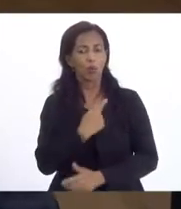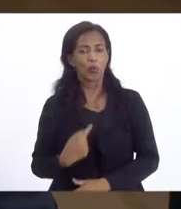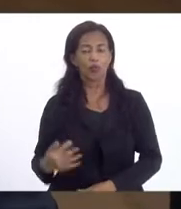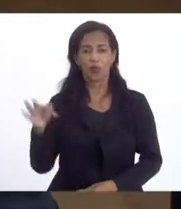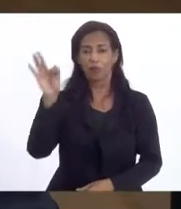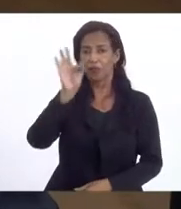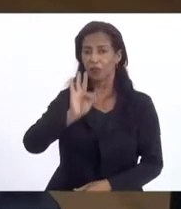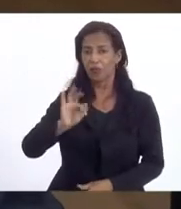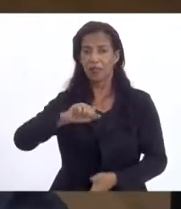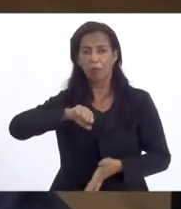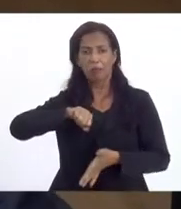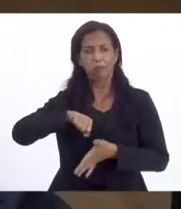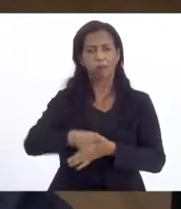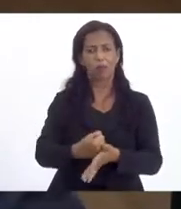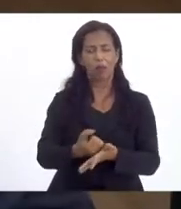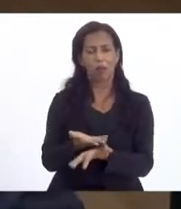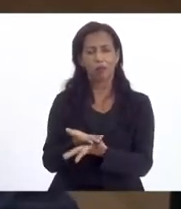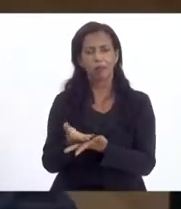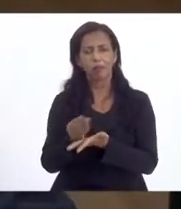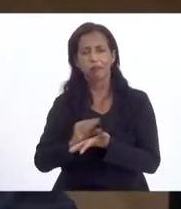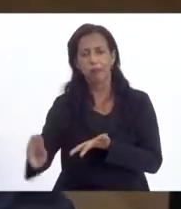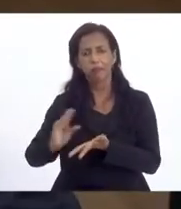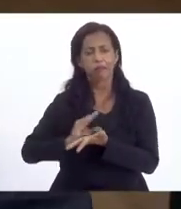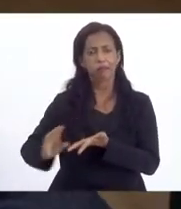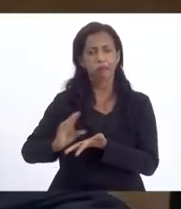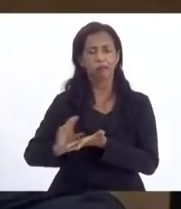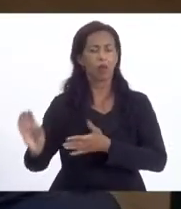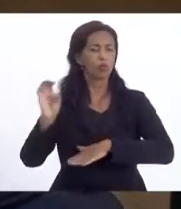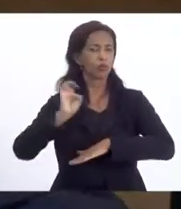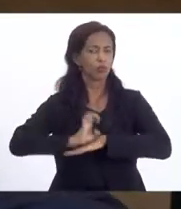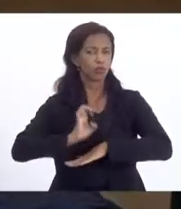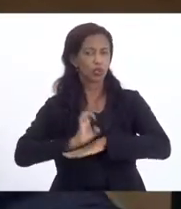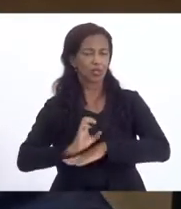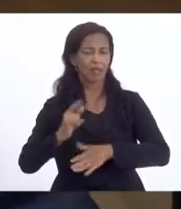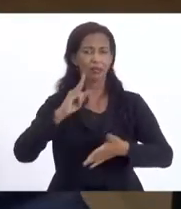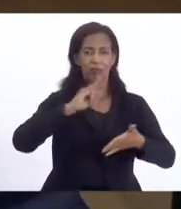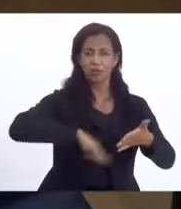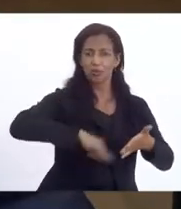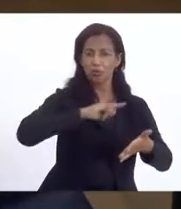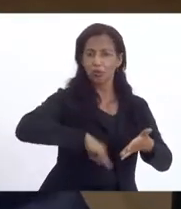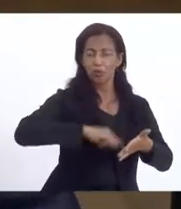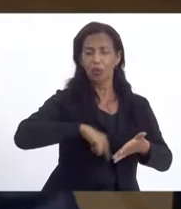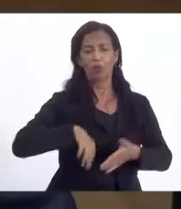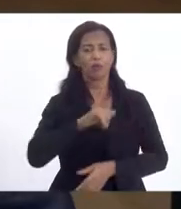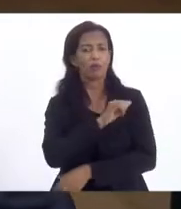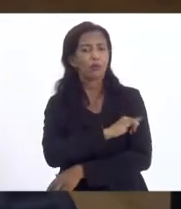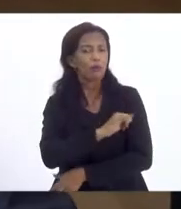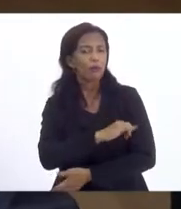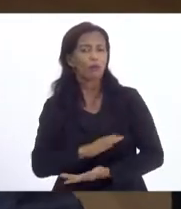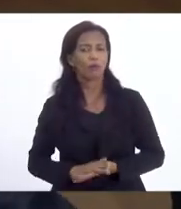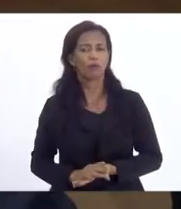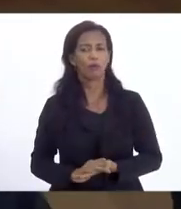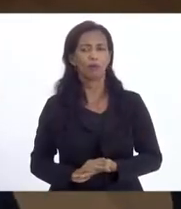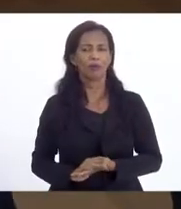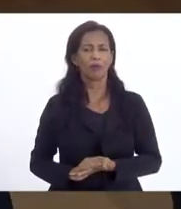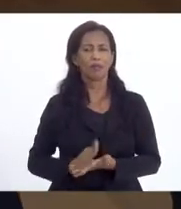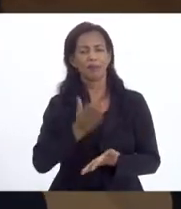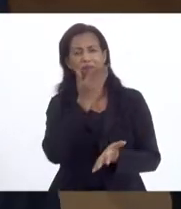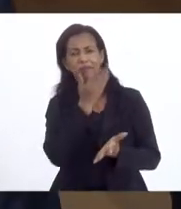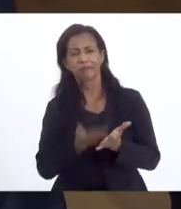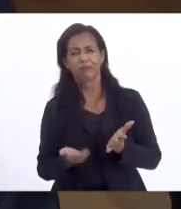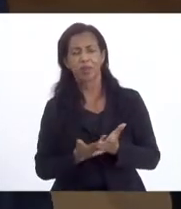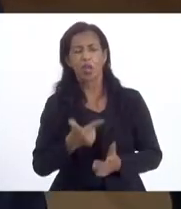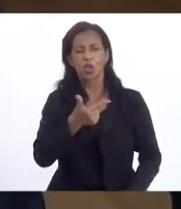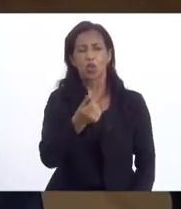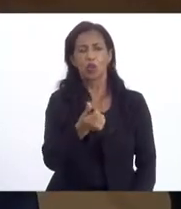federal bloqueava os repasses do Estado, bloqueava as contas. O Rio padeceu 17 e